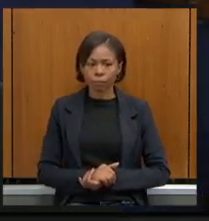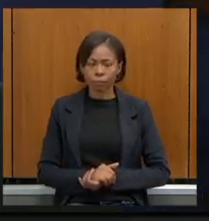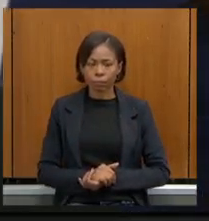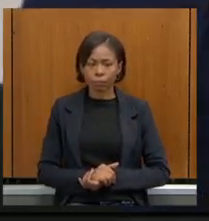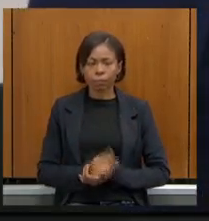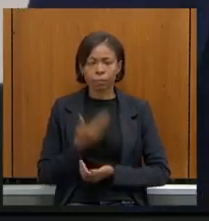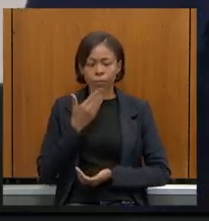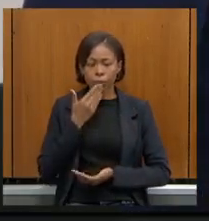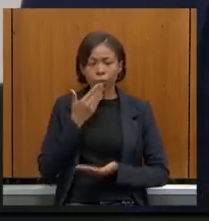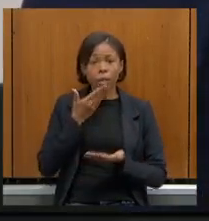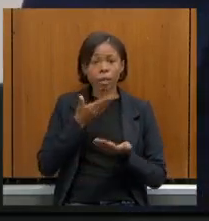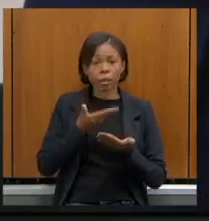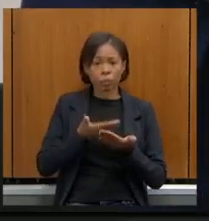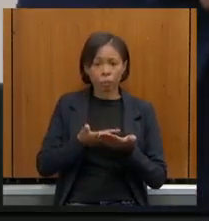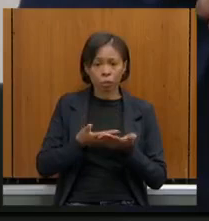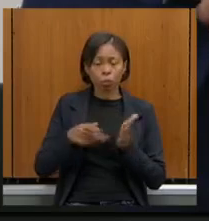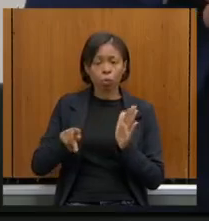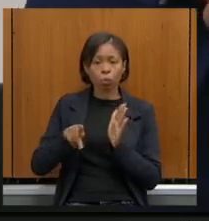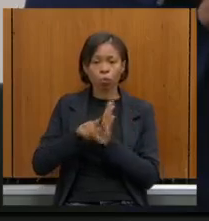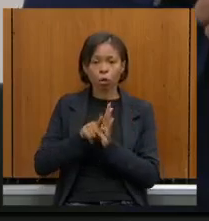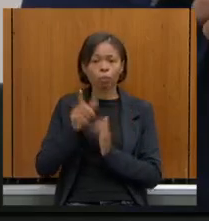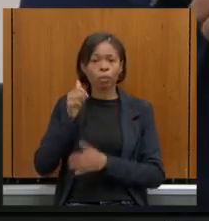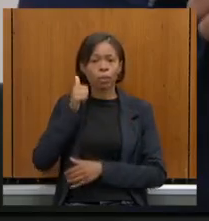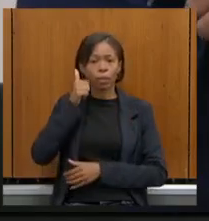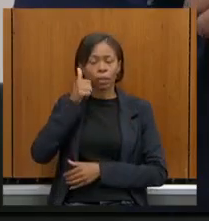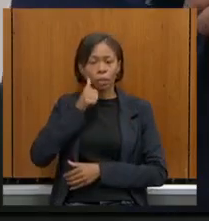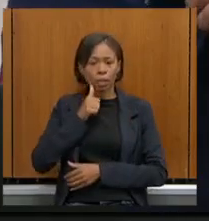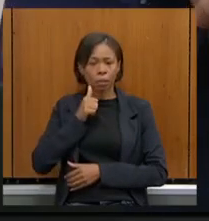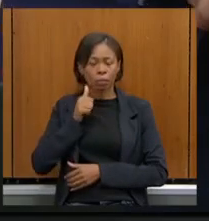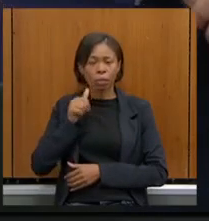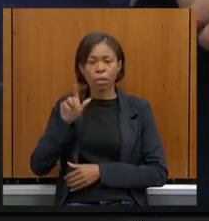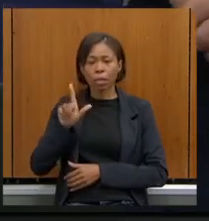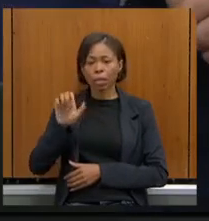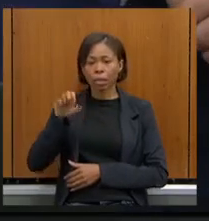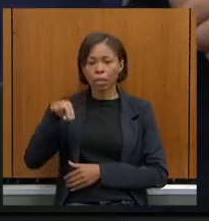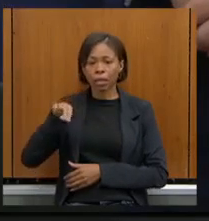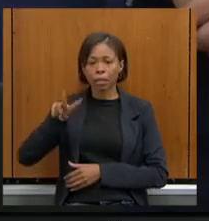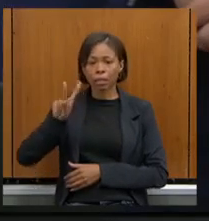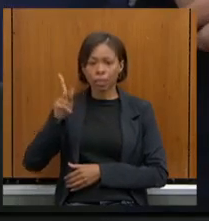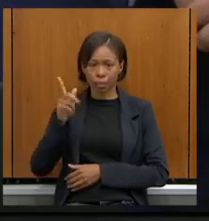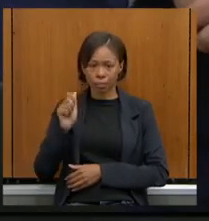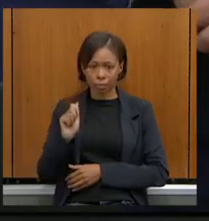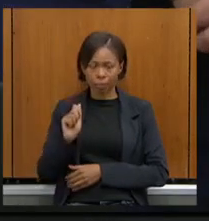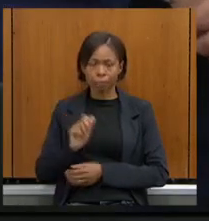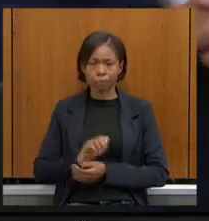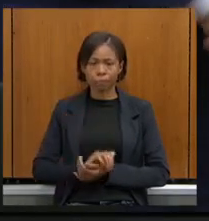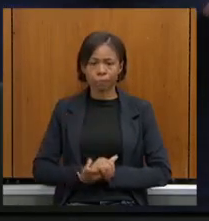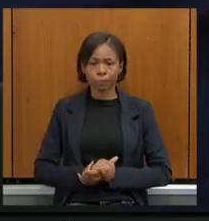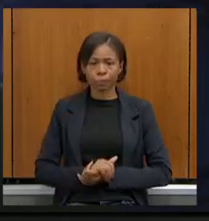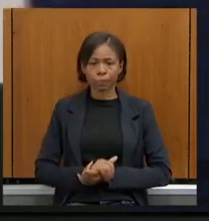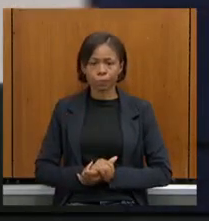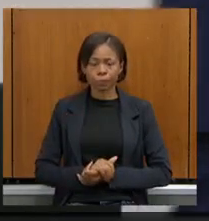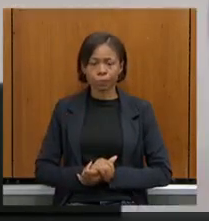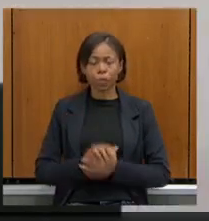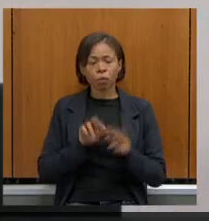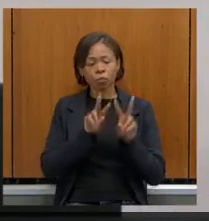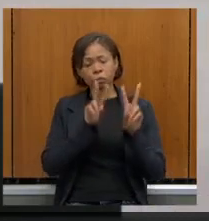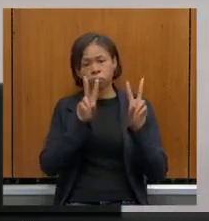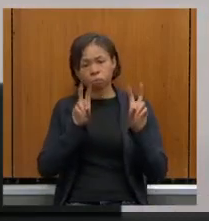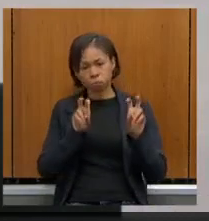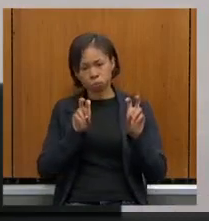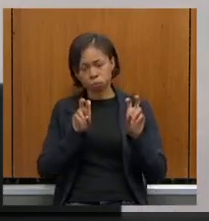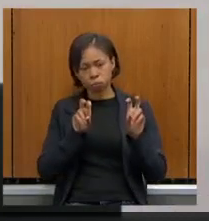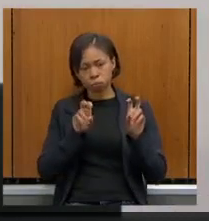requerimento de autoria da deputada Leninha do PT com o seguinte teor